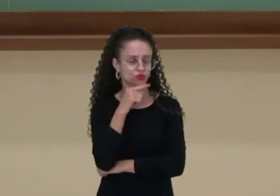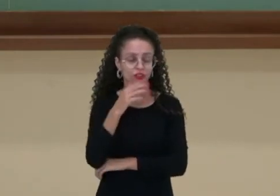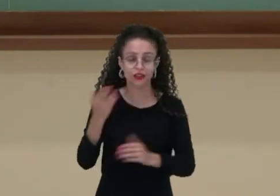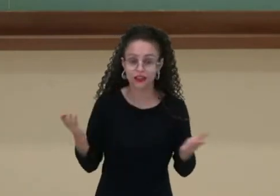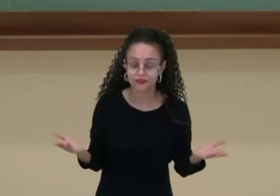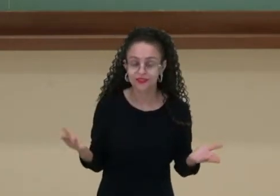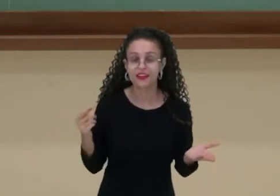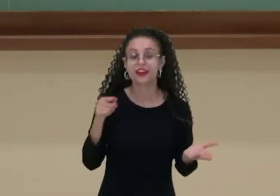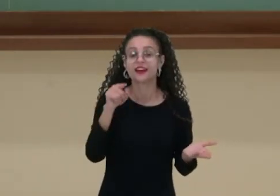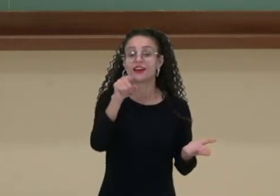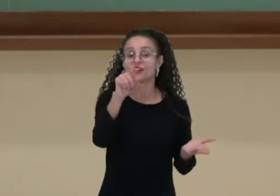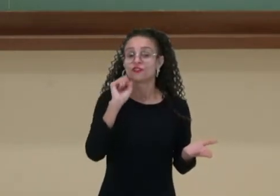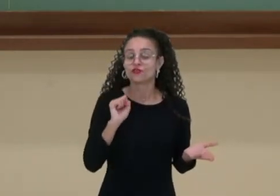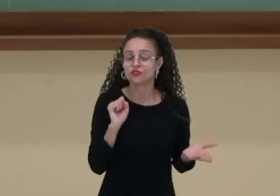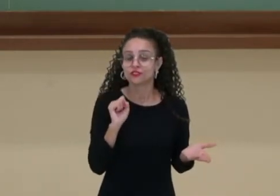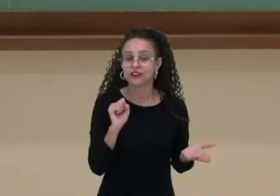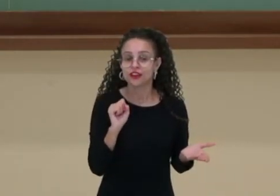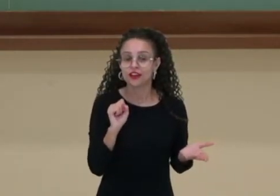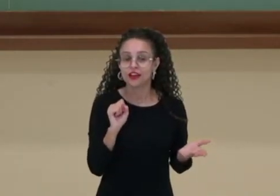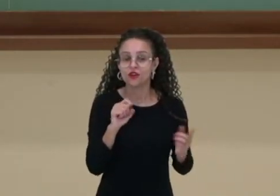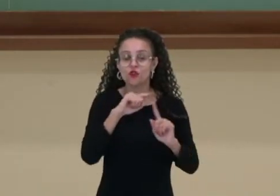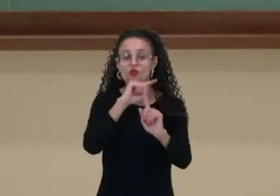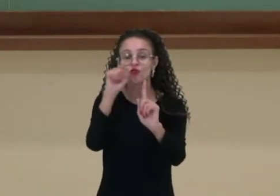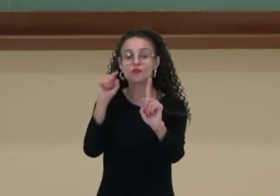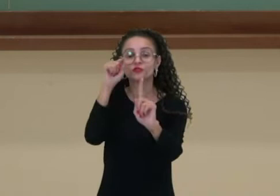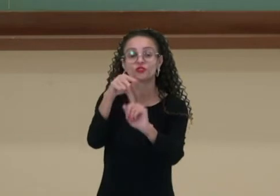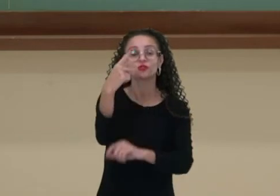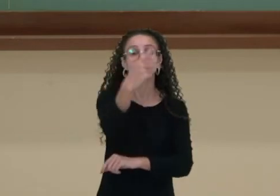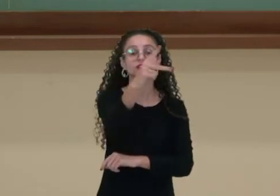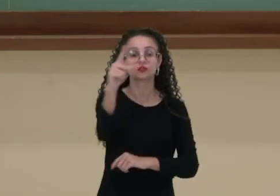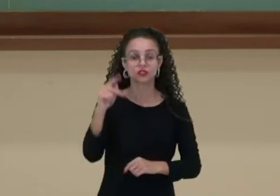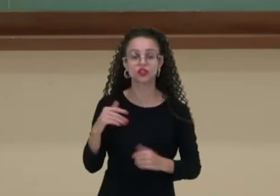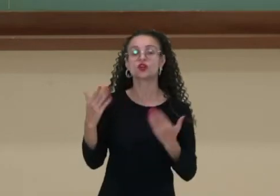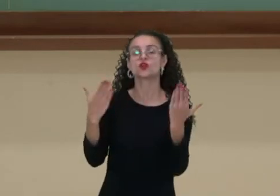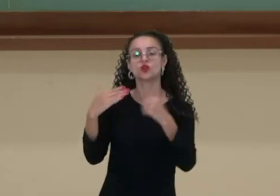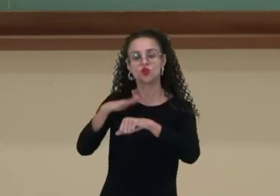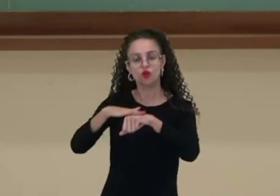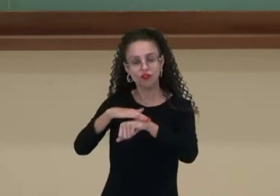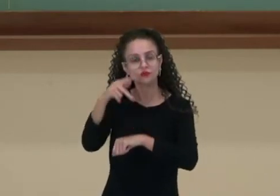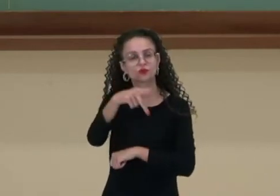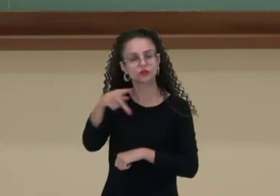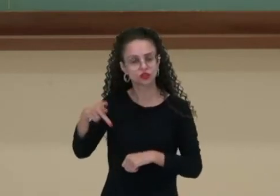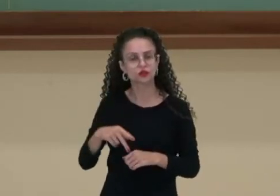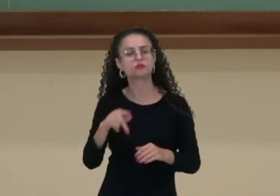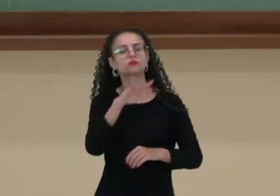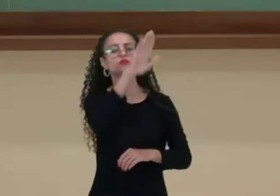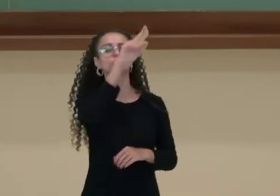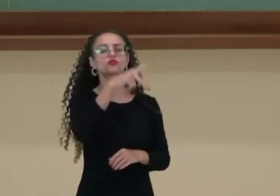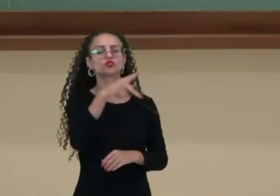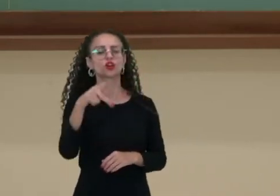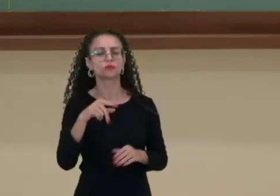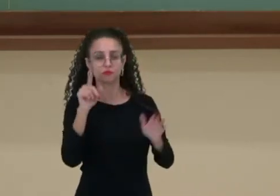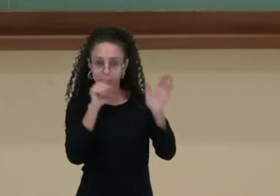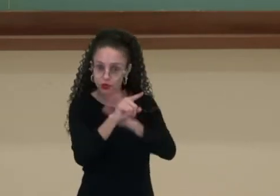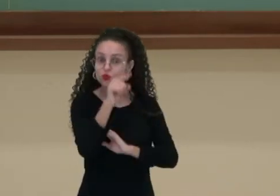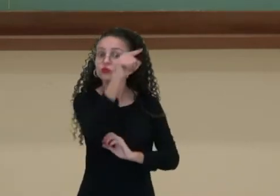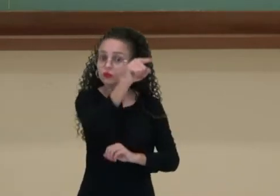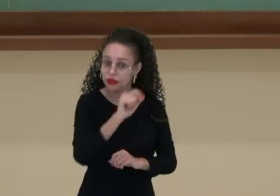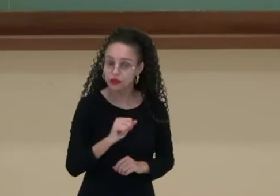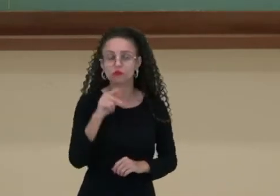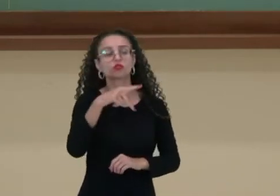agora uma meta, um objetivo para vocês. Converse com os professores. Professor, pergunte para